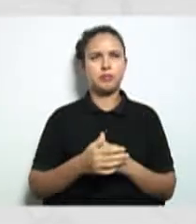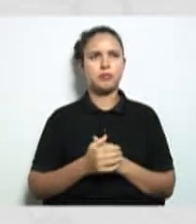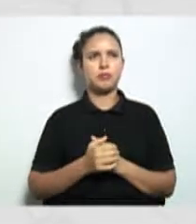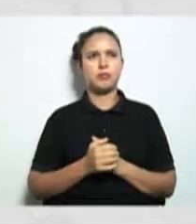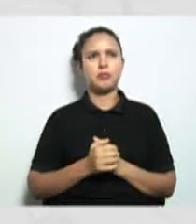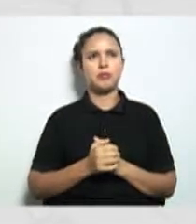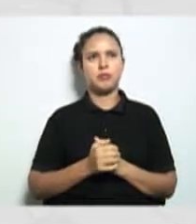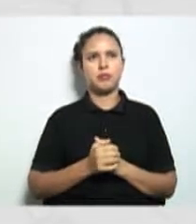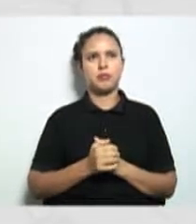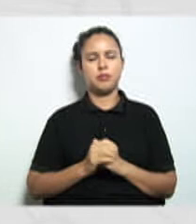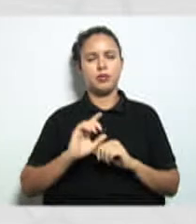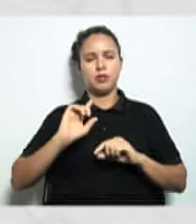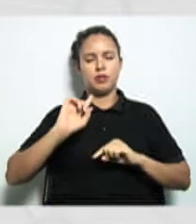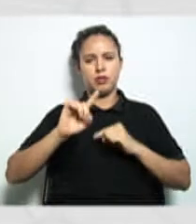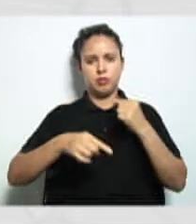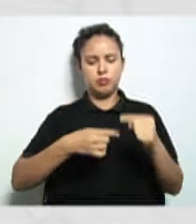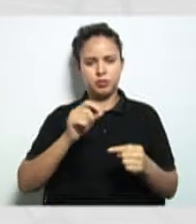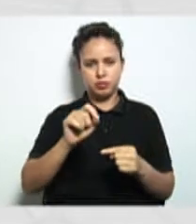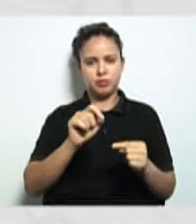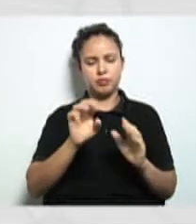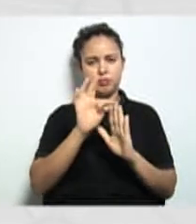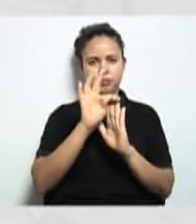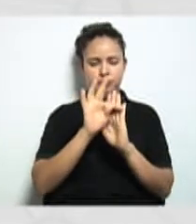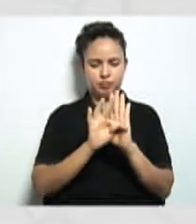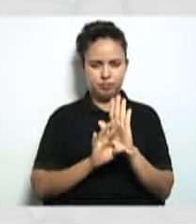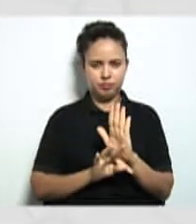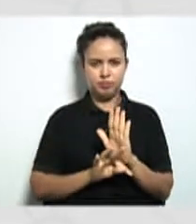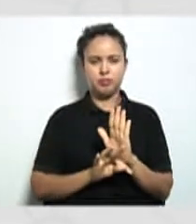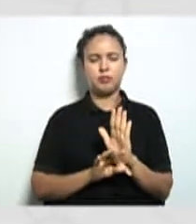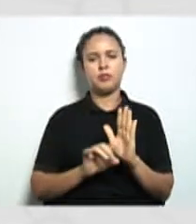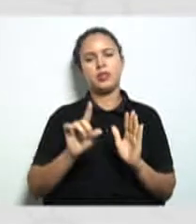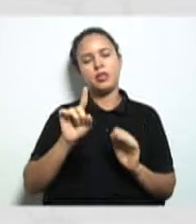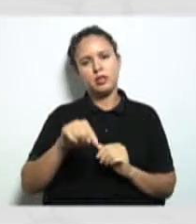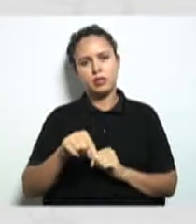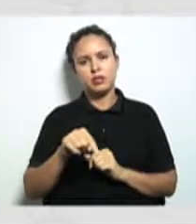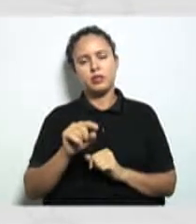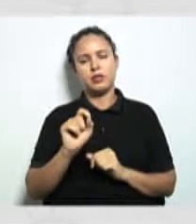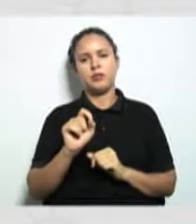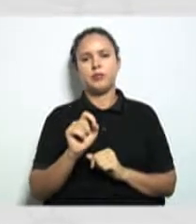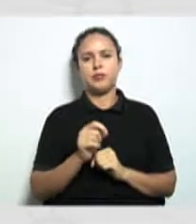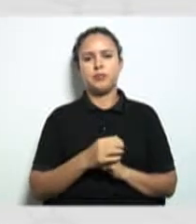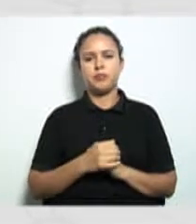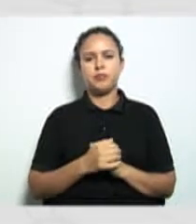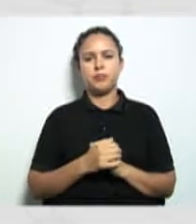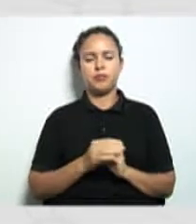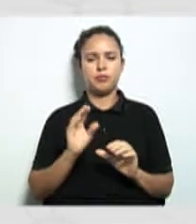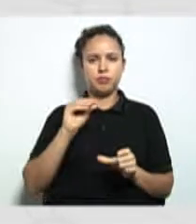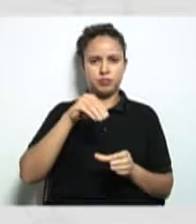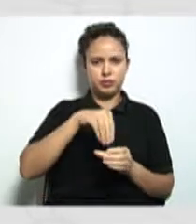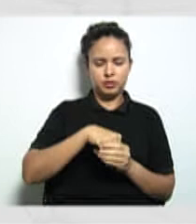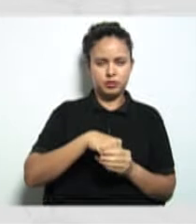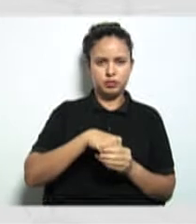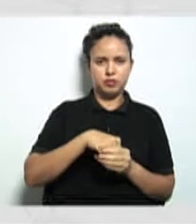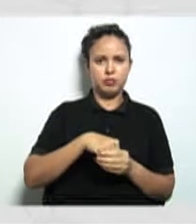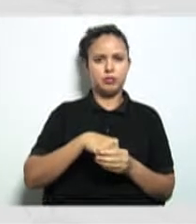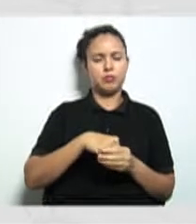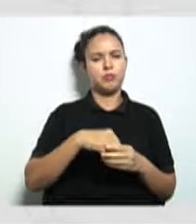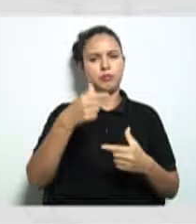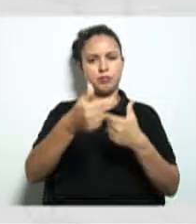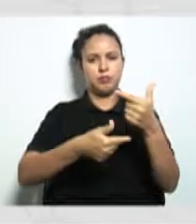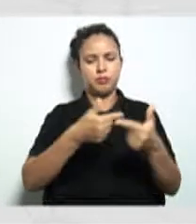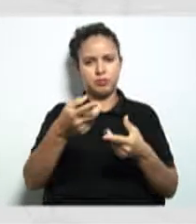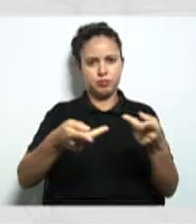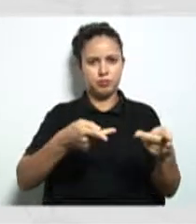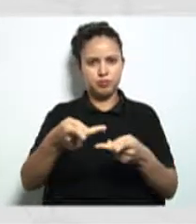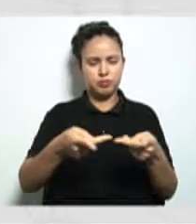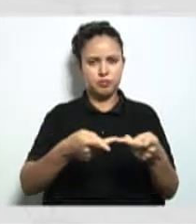os elementos textuais. Os elementos textuais são aqueles elementos que compõem o corpo do trabalho, do